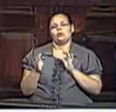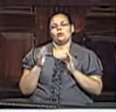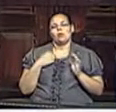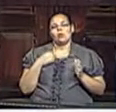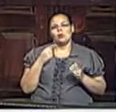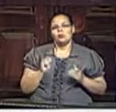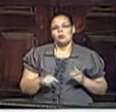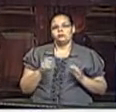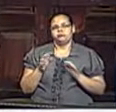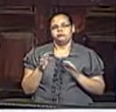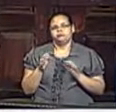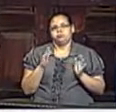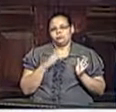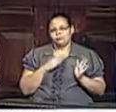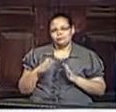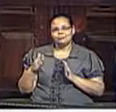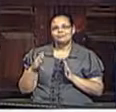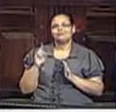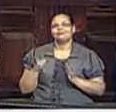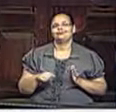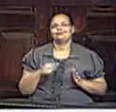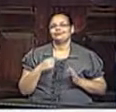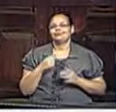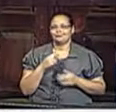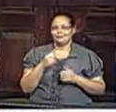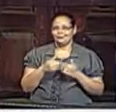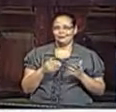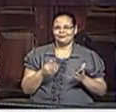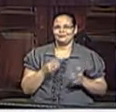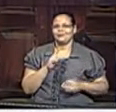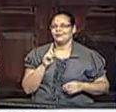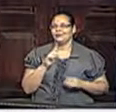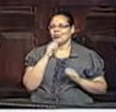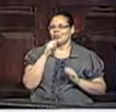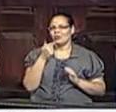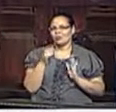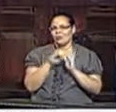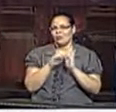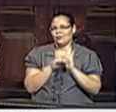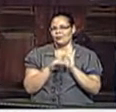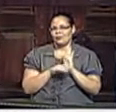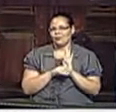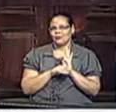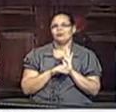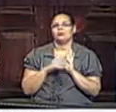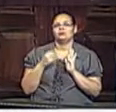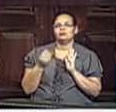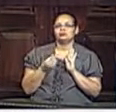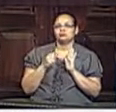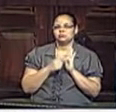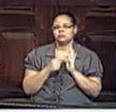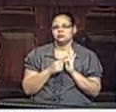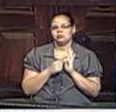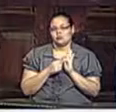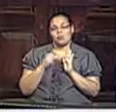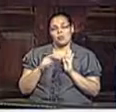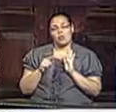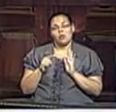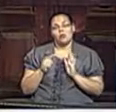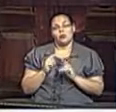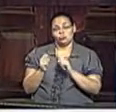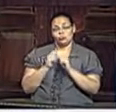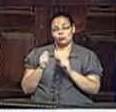austeridade, não se tem nenhuma medida que proponha ou fomente o crescimento econômico.